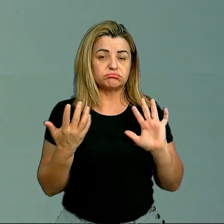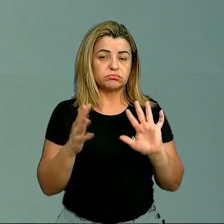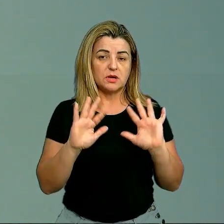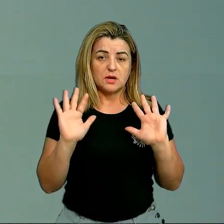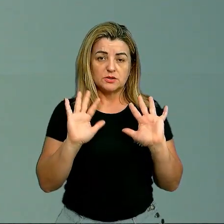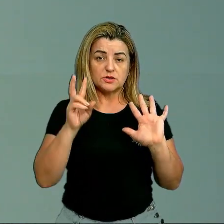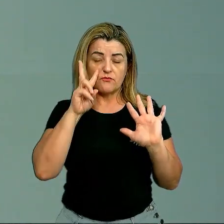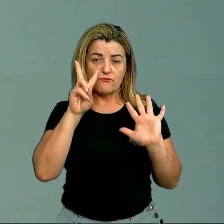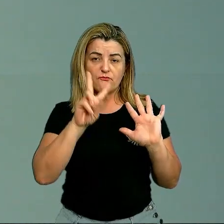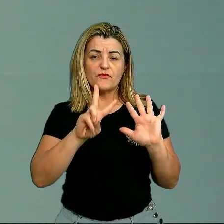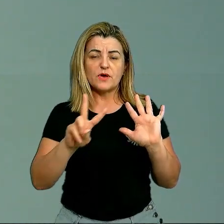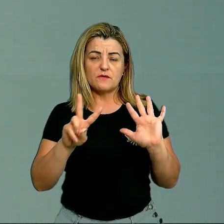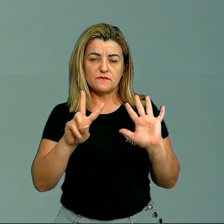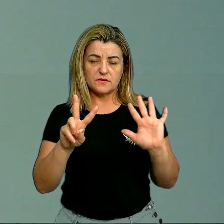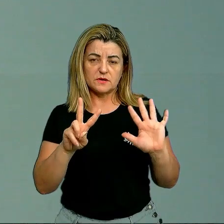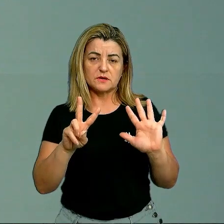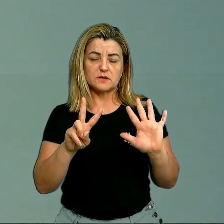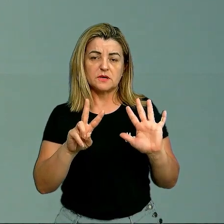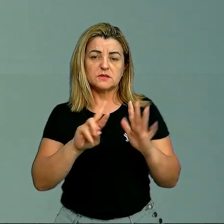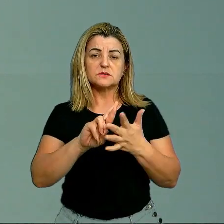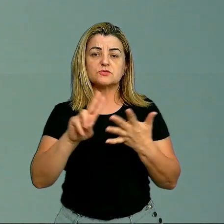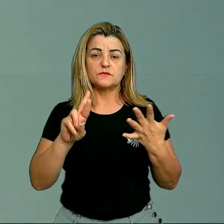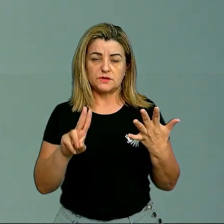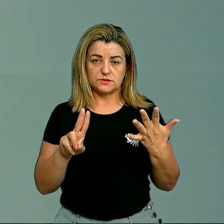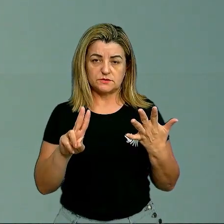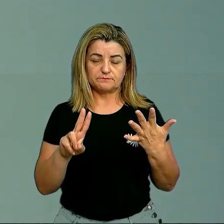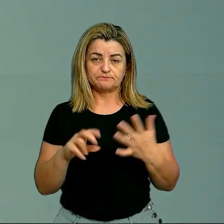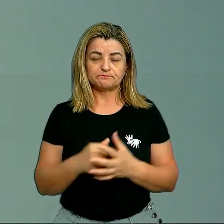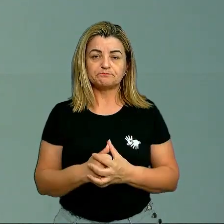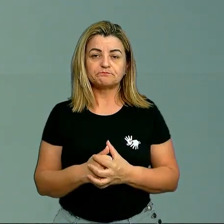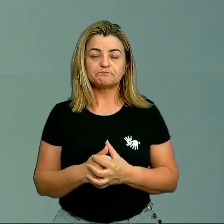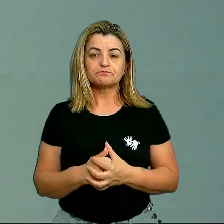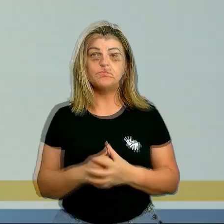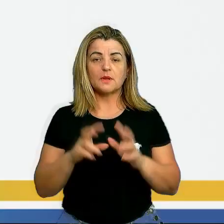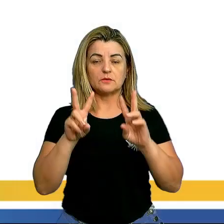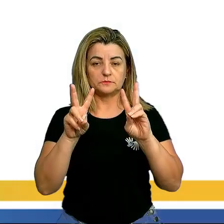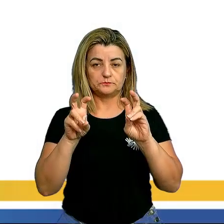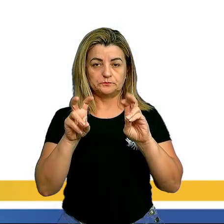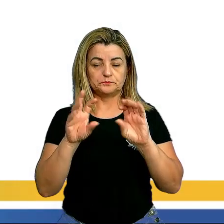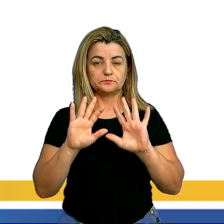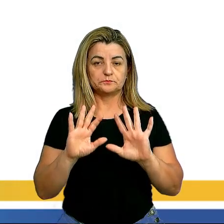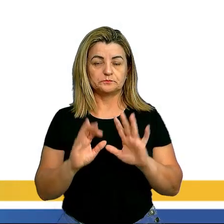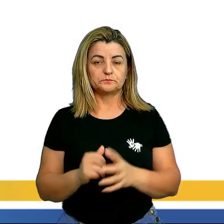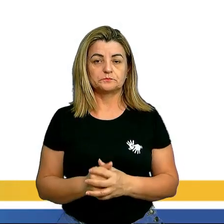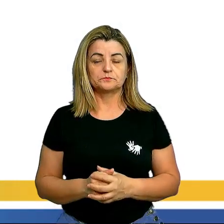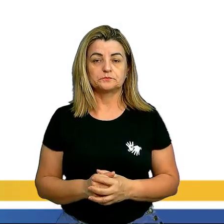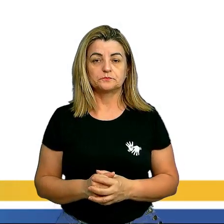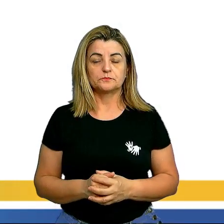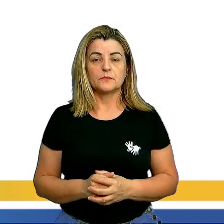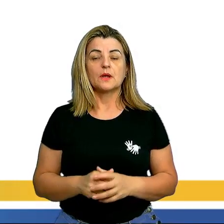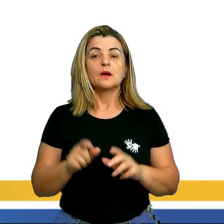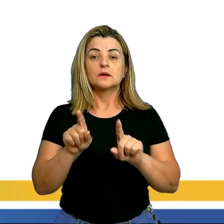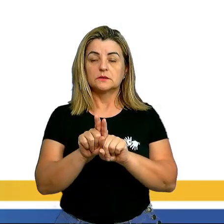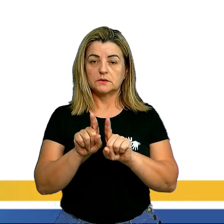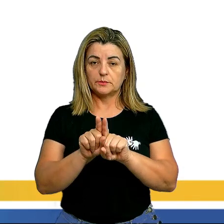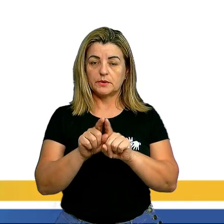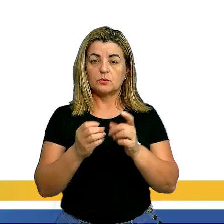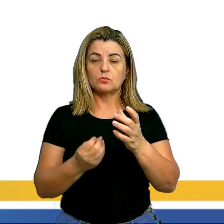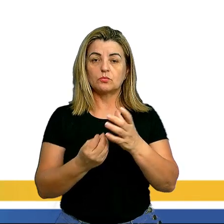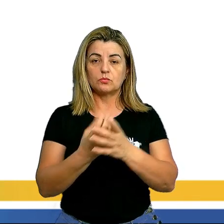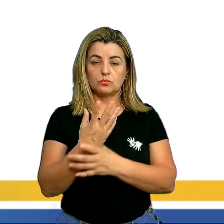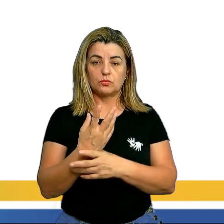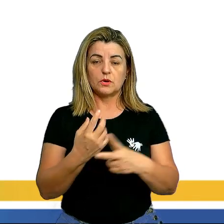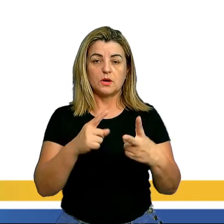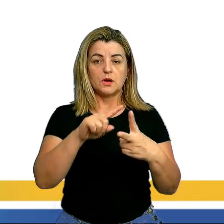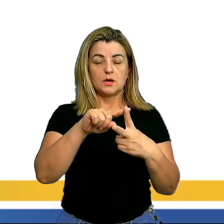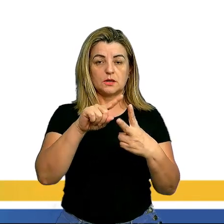tu já conclui que são espécies diferentes, tá? Então, o conceito de espécie é esse. Acontece, pessoal, que há